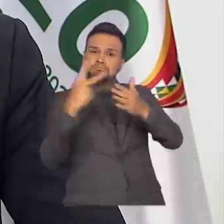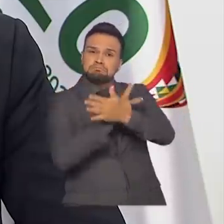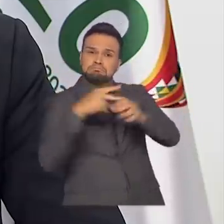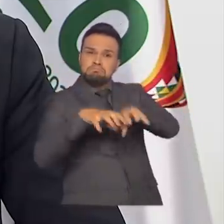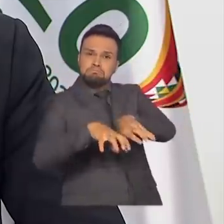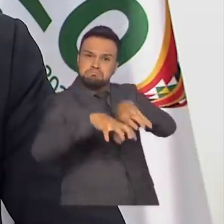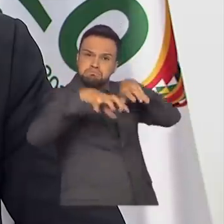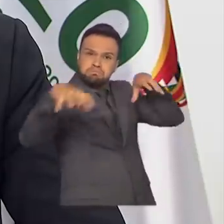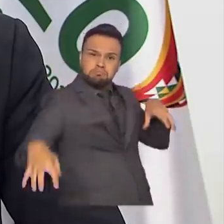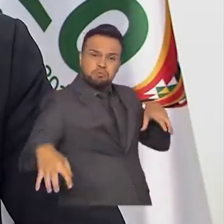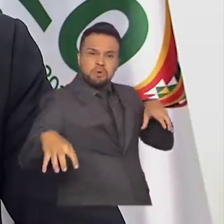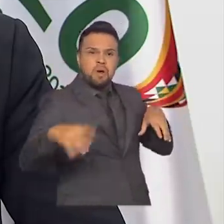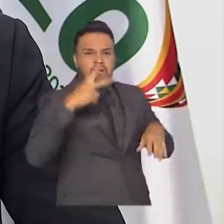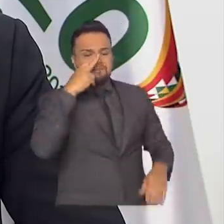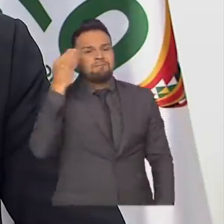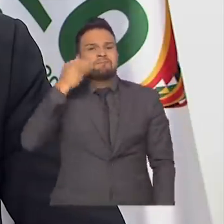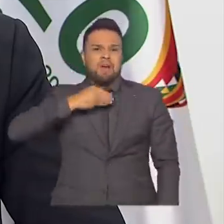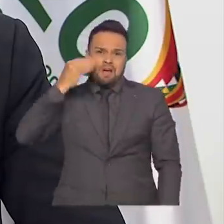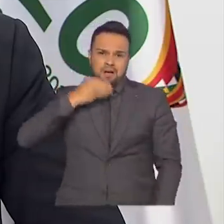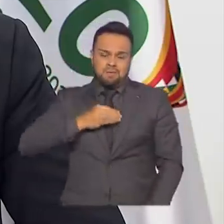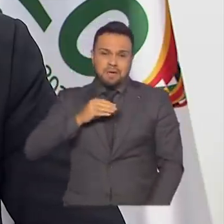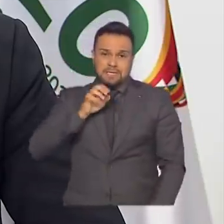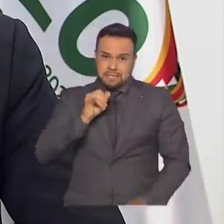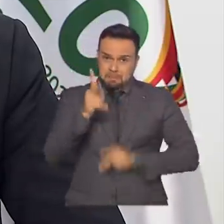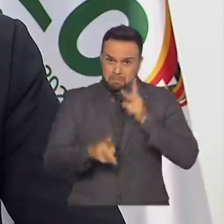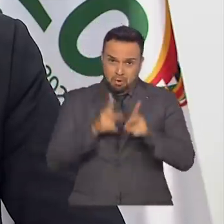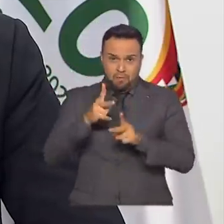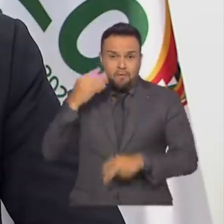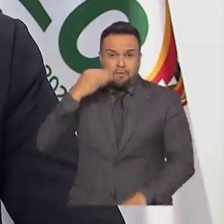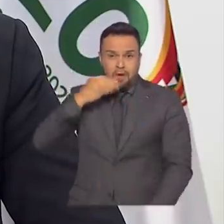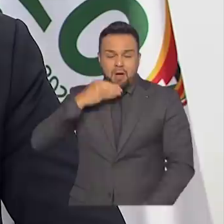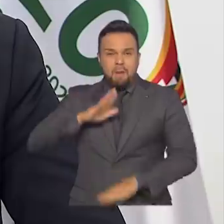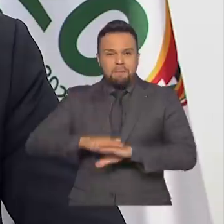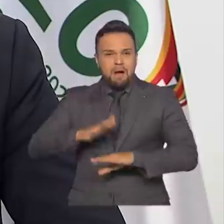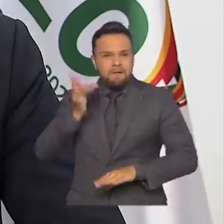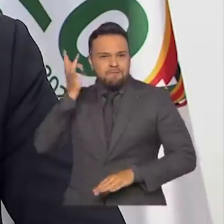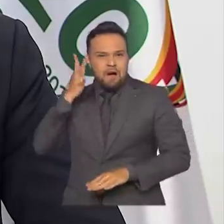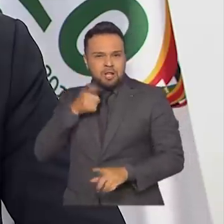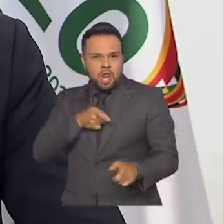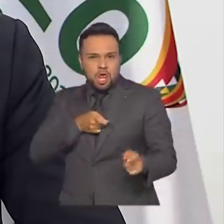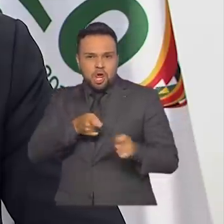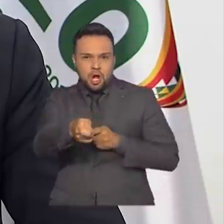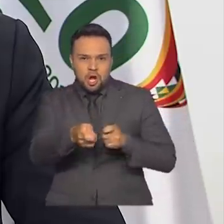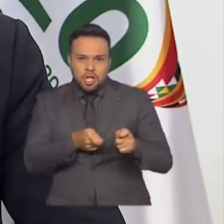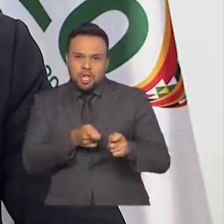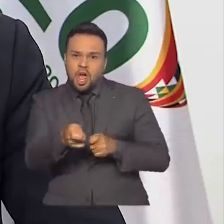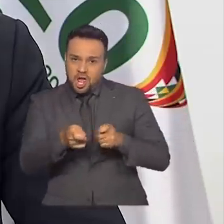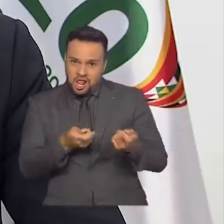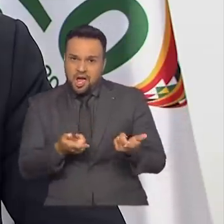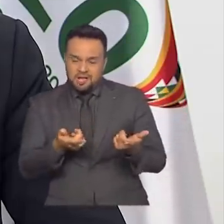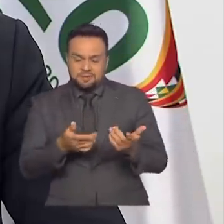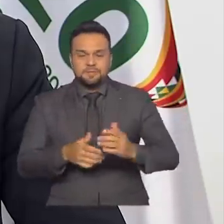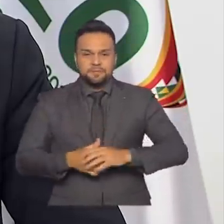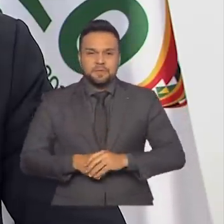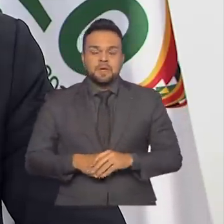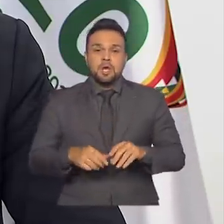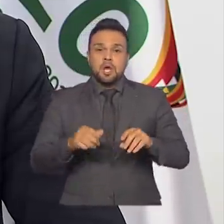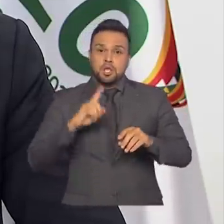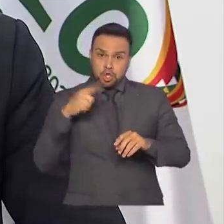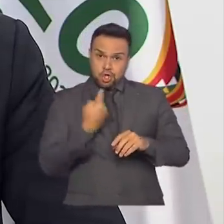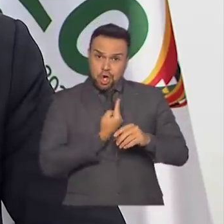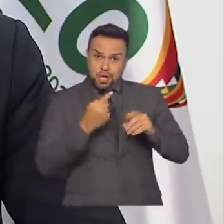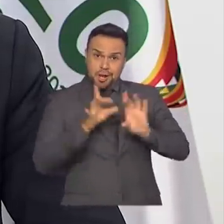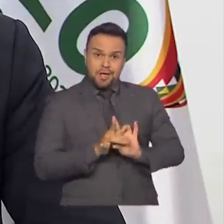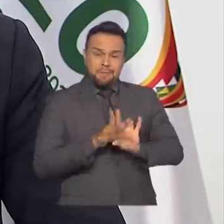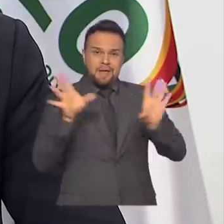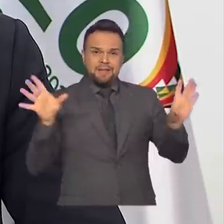um povo vulnerável pode ser mais facilmente controlado e subjugado. Nossa liberdade é